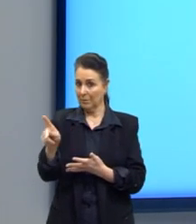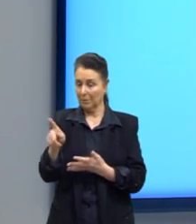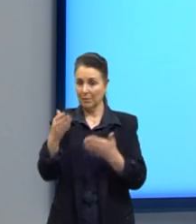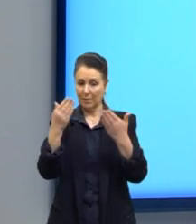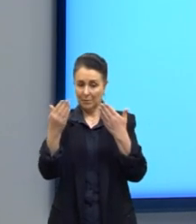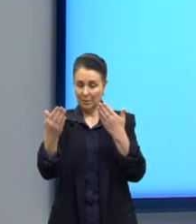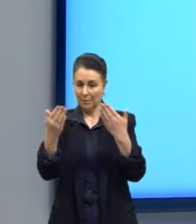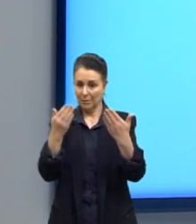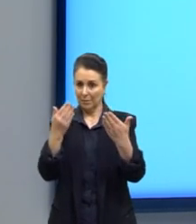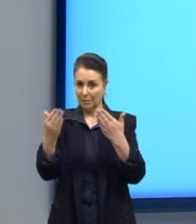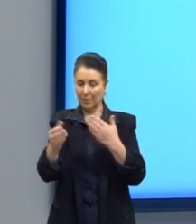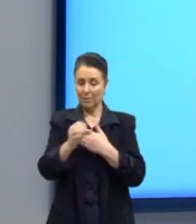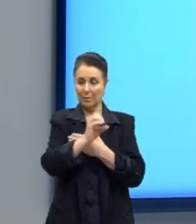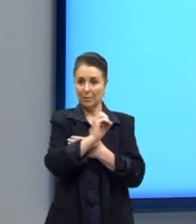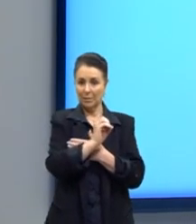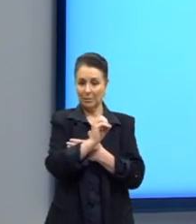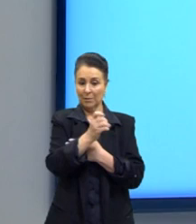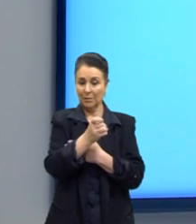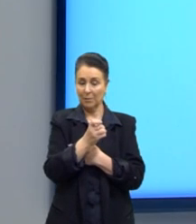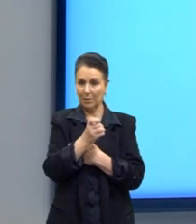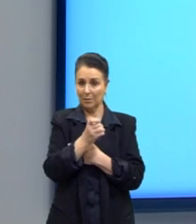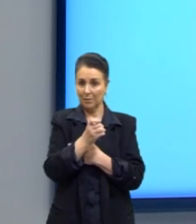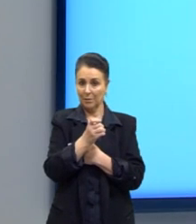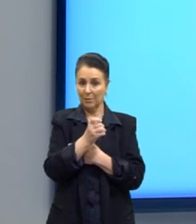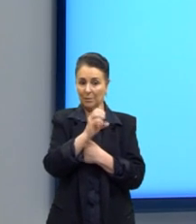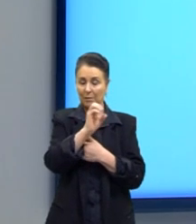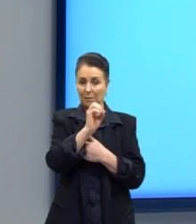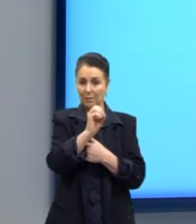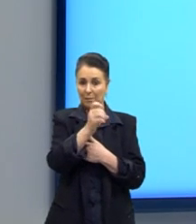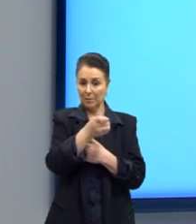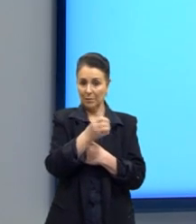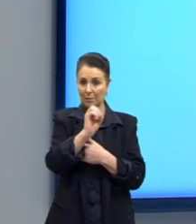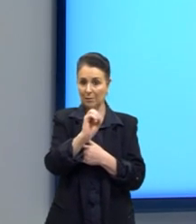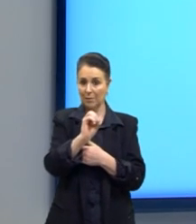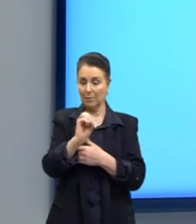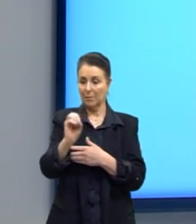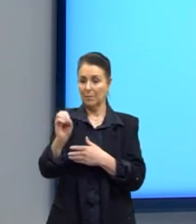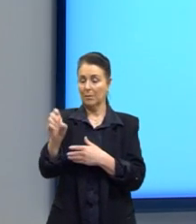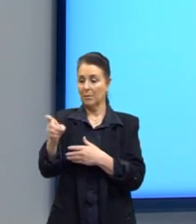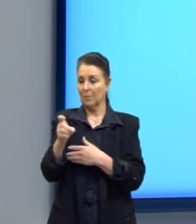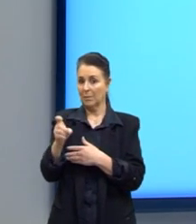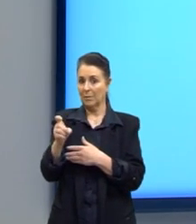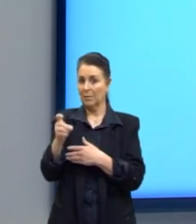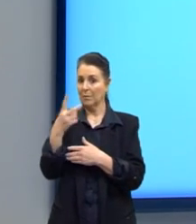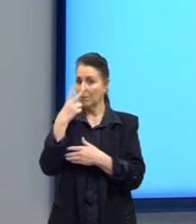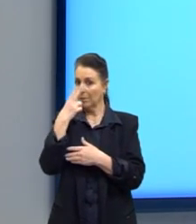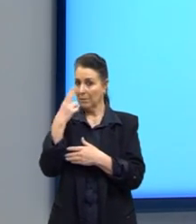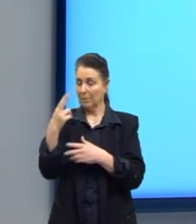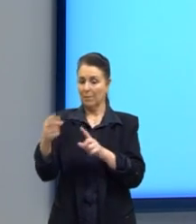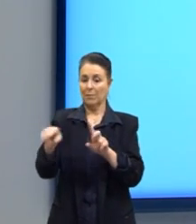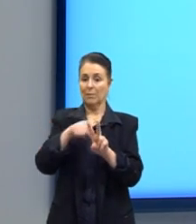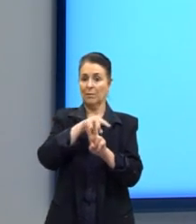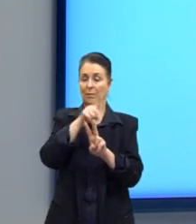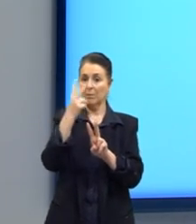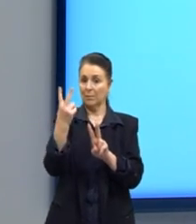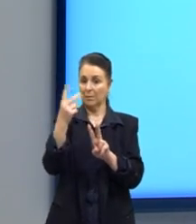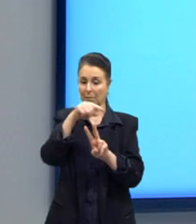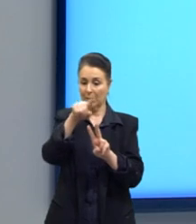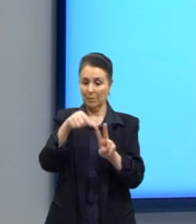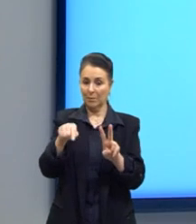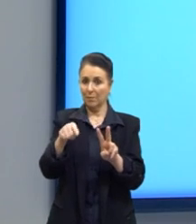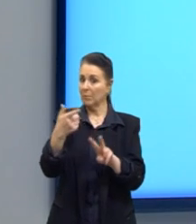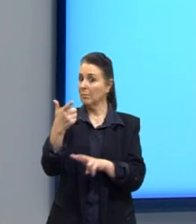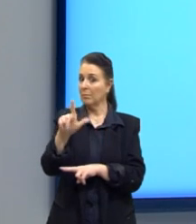analisarmos do zero né do x 0 até o x igual a 2 pi nós não encontramos